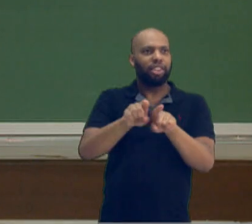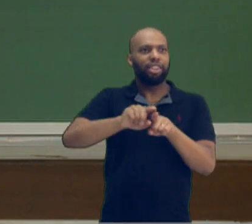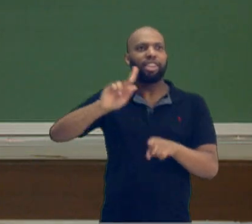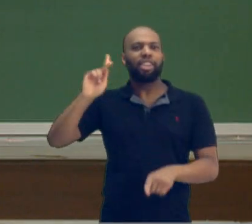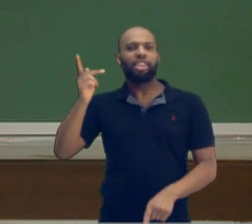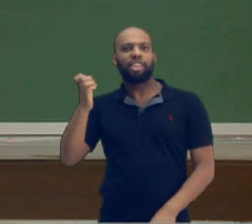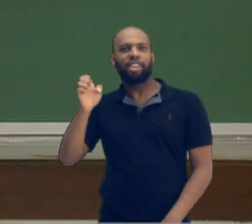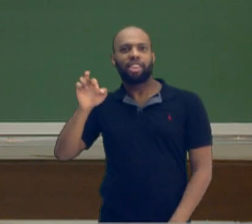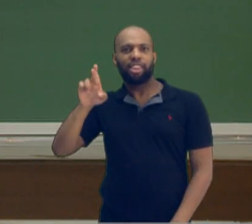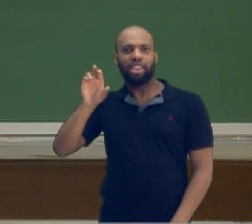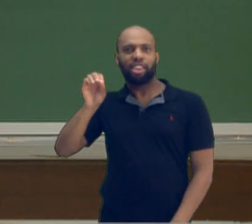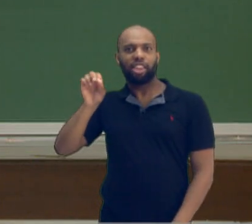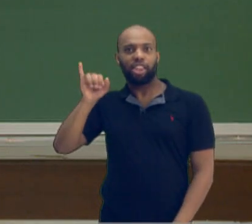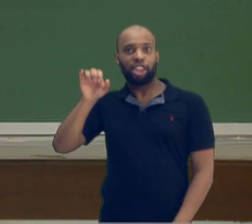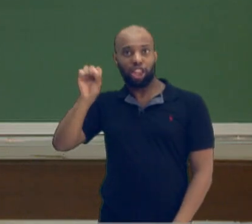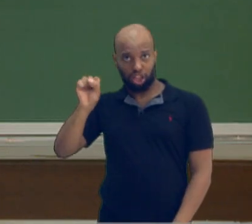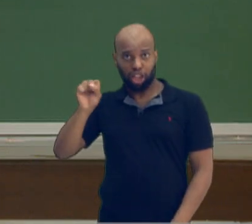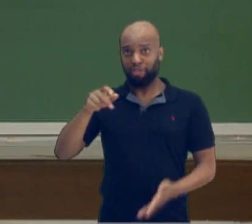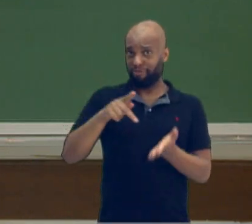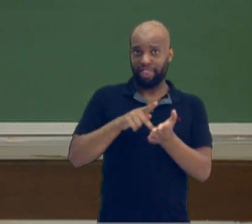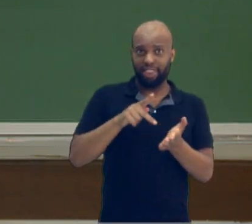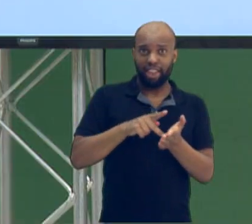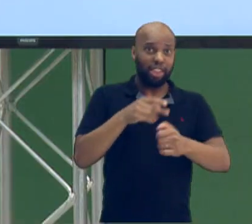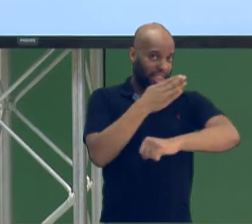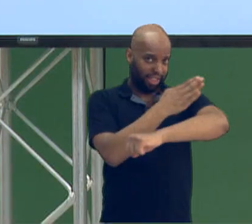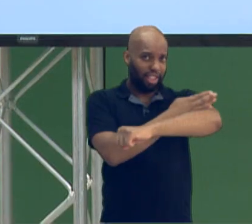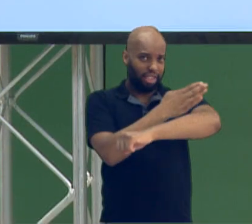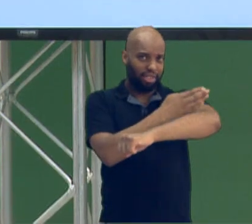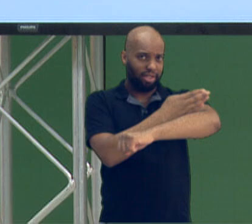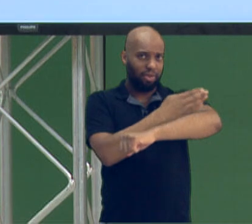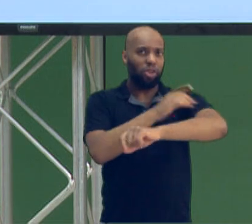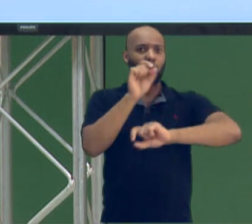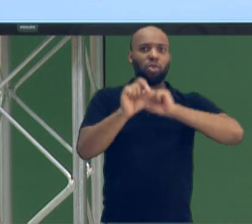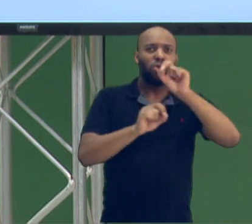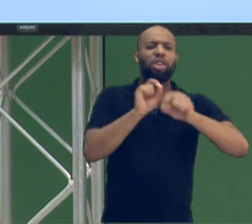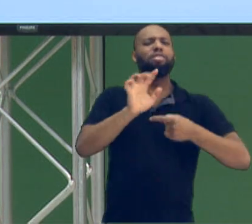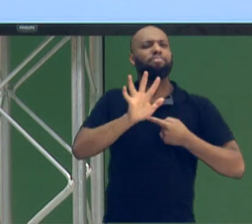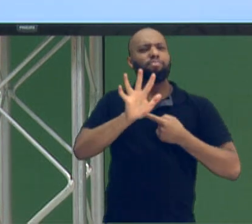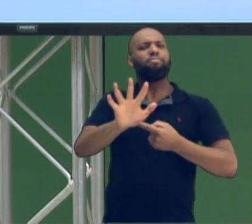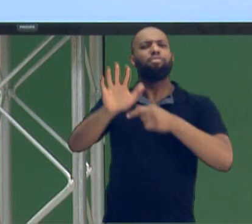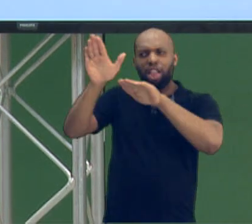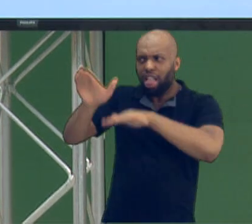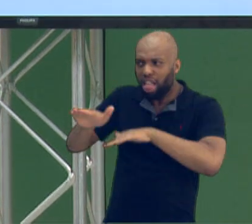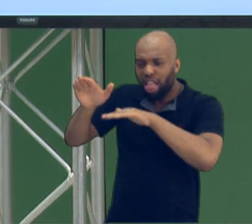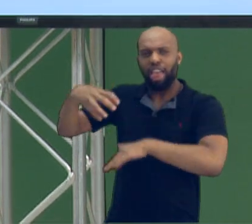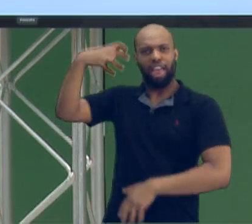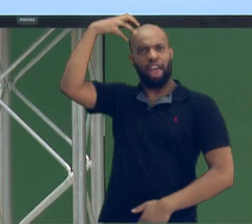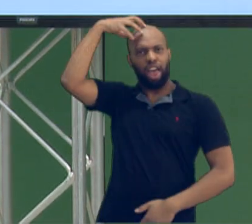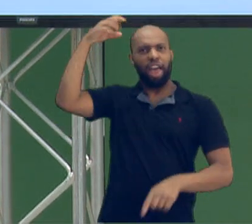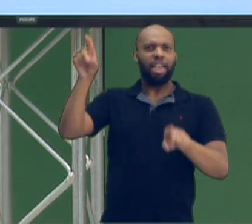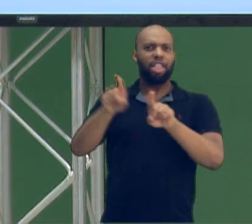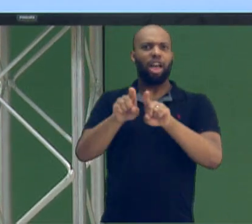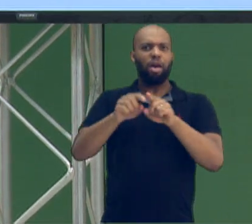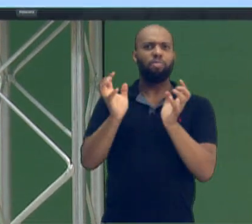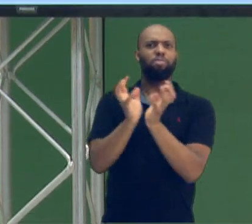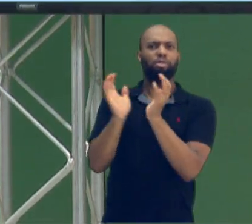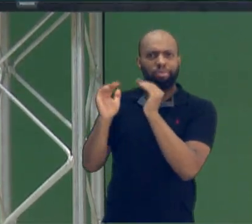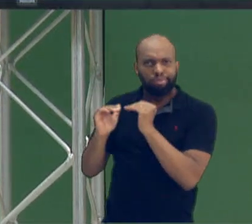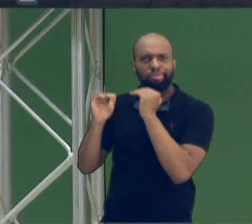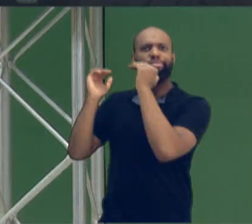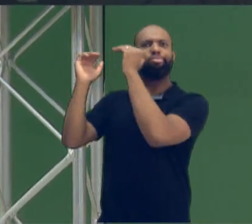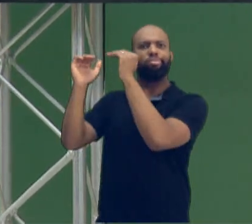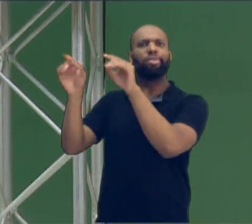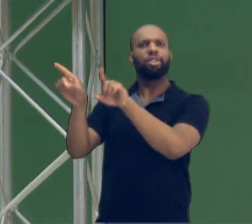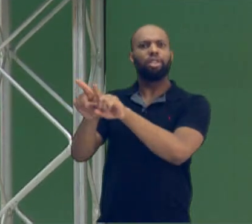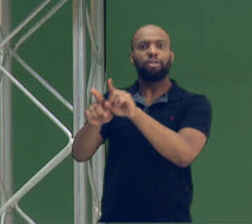mesmo? Gente, na Idade Média, eles evidenciavam os reis, né, os nobres e